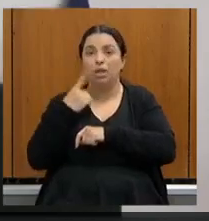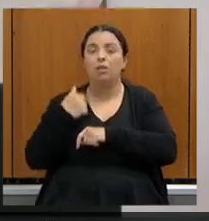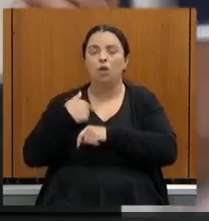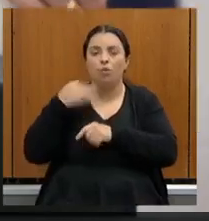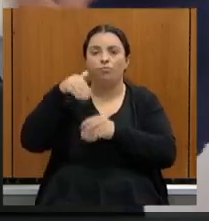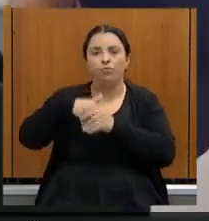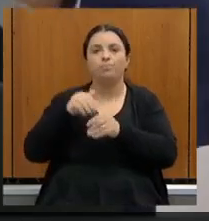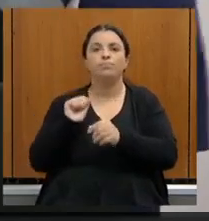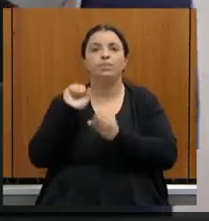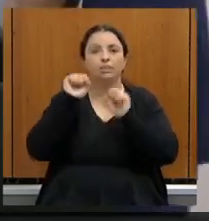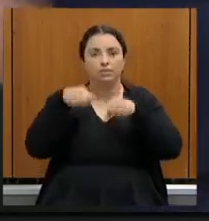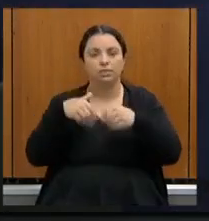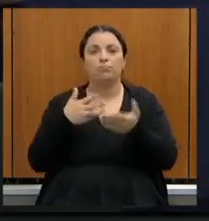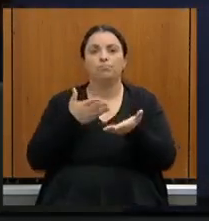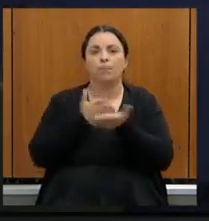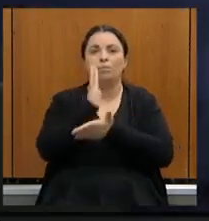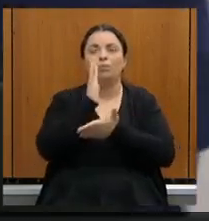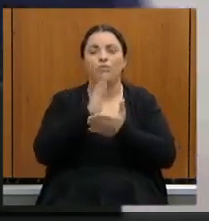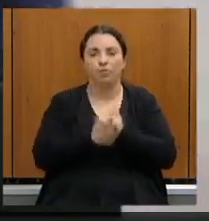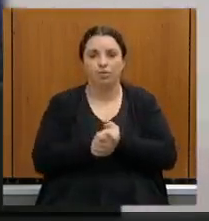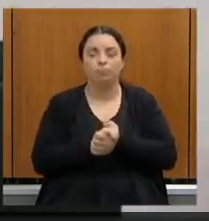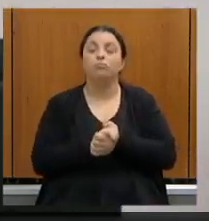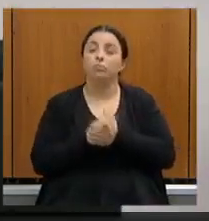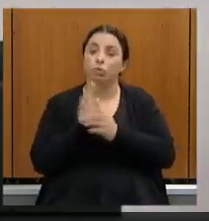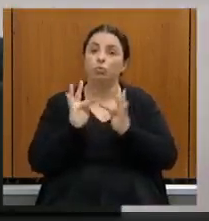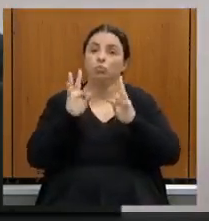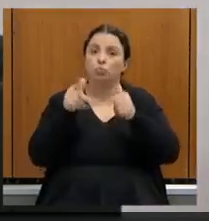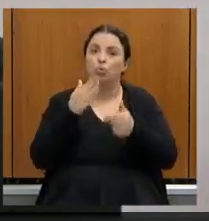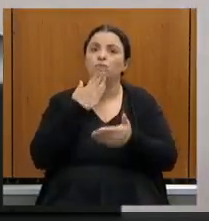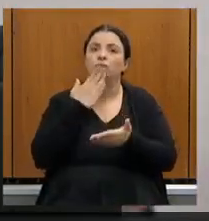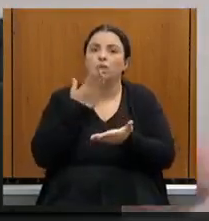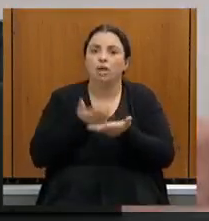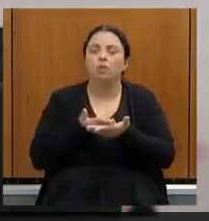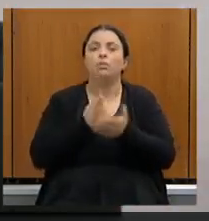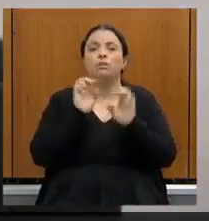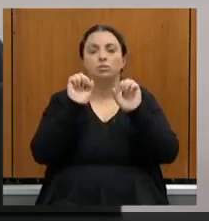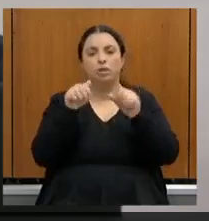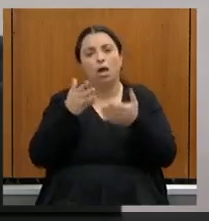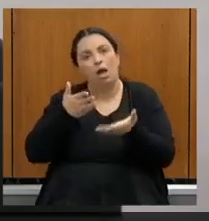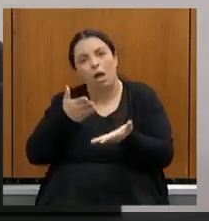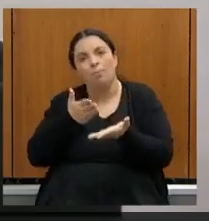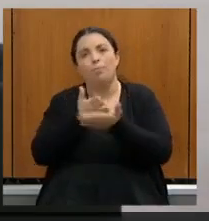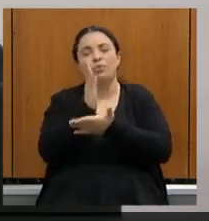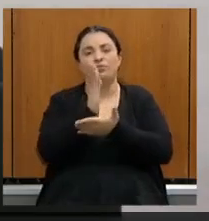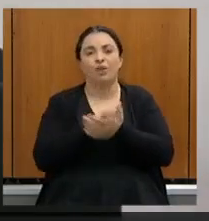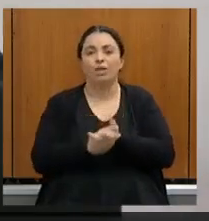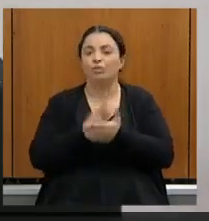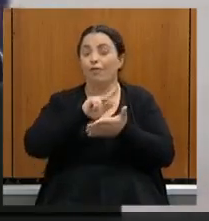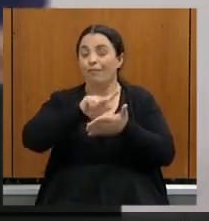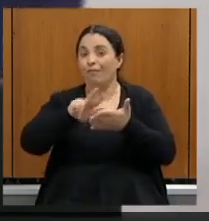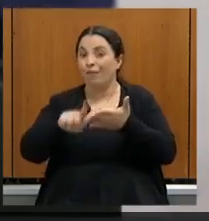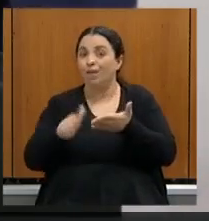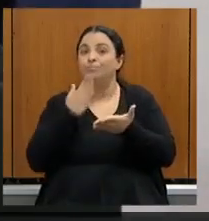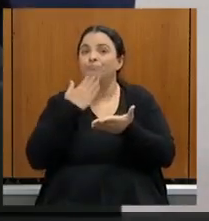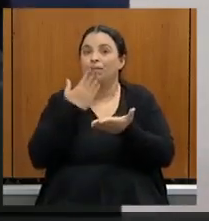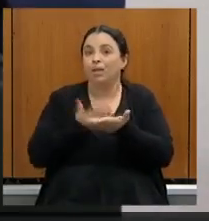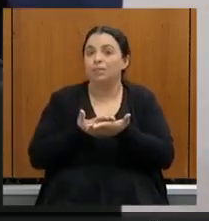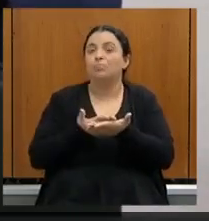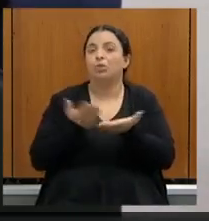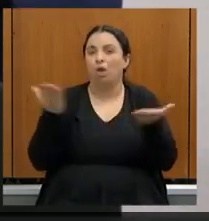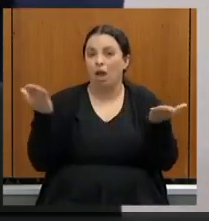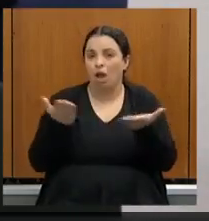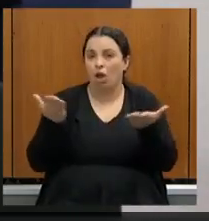requerimentos então portanto fica aprovado todos os requerimentos os inúmeros requerimentos apresentados